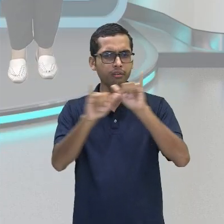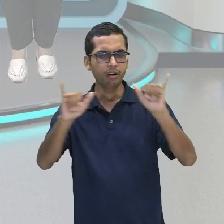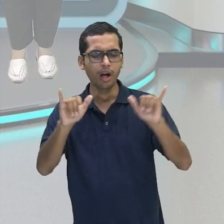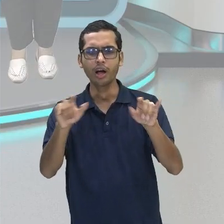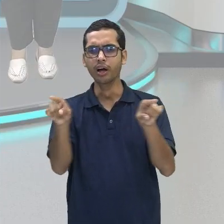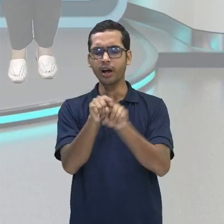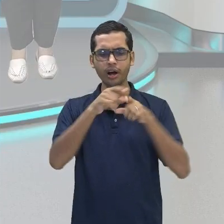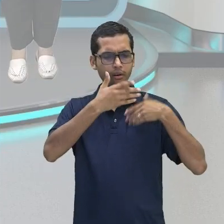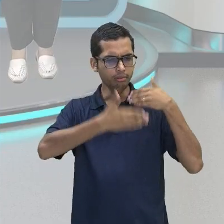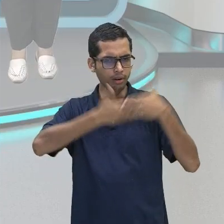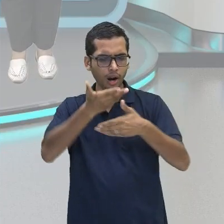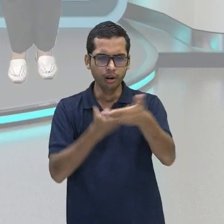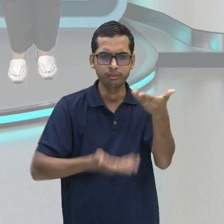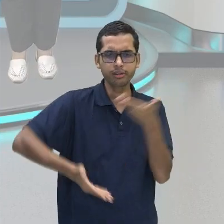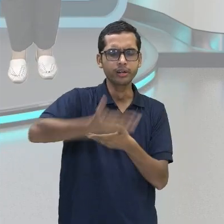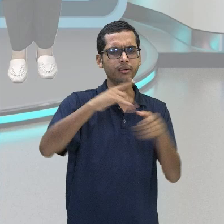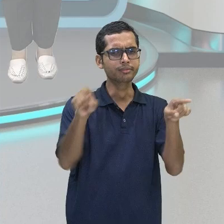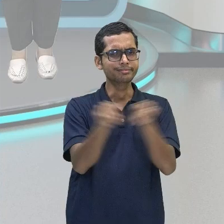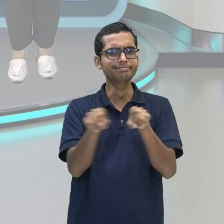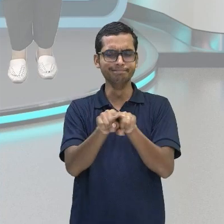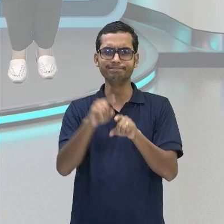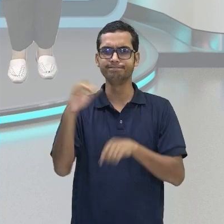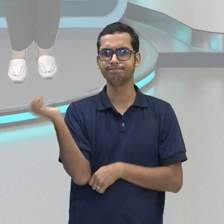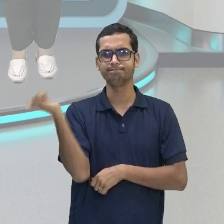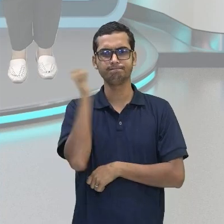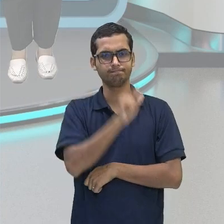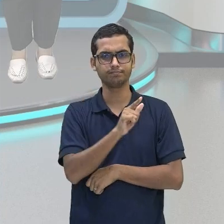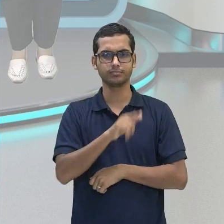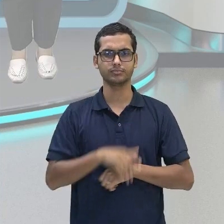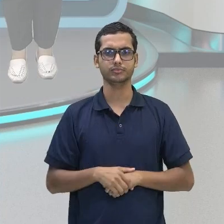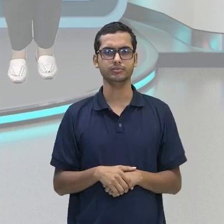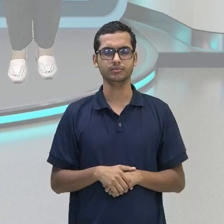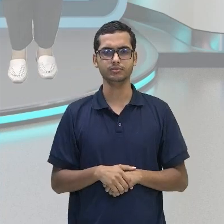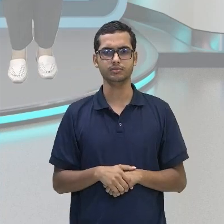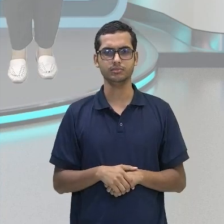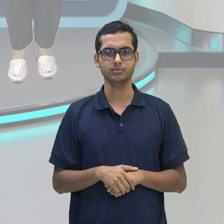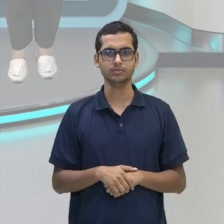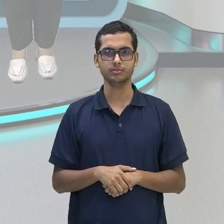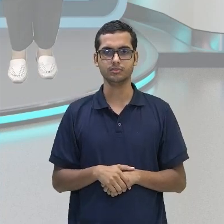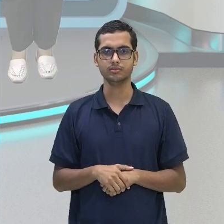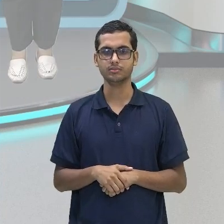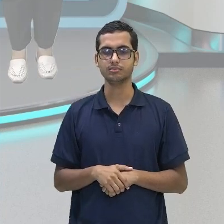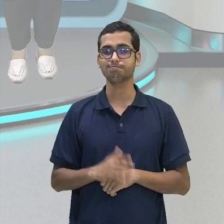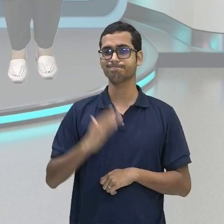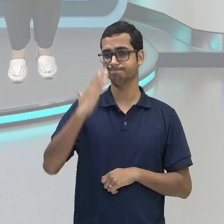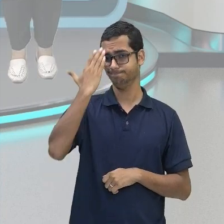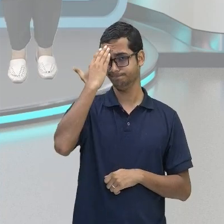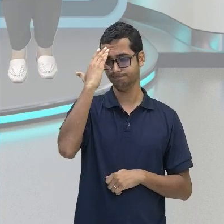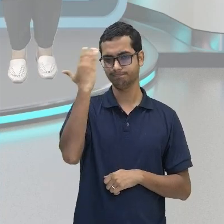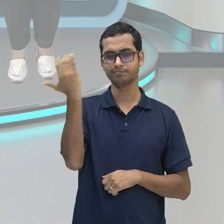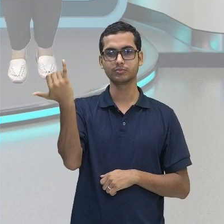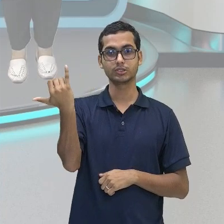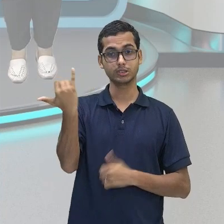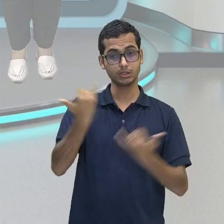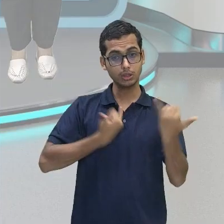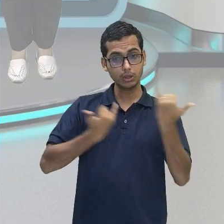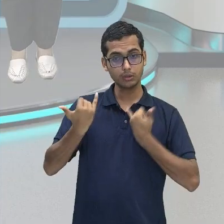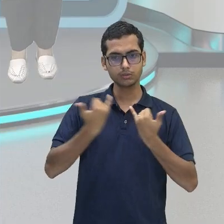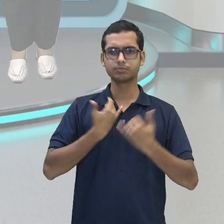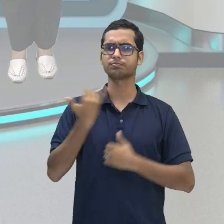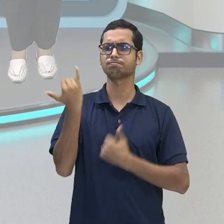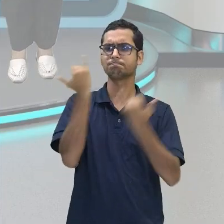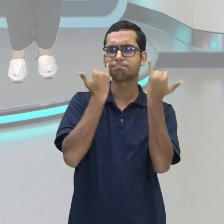vai interagir com aquilo, que vai receber e de alguma forma interpretar aquela mensagem, aquele